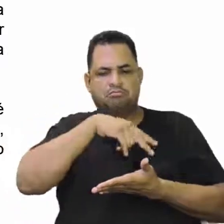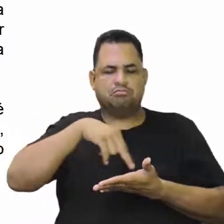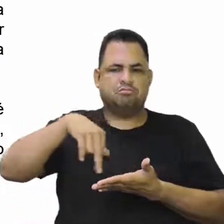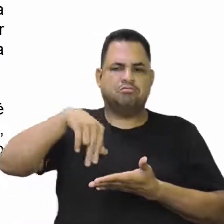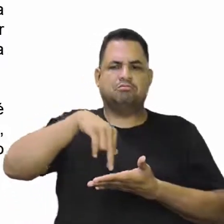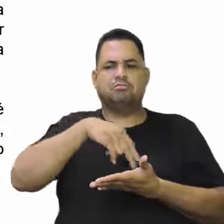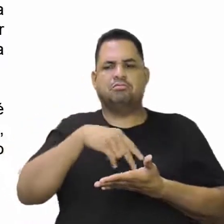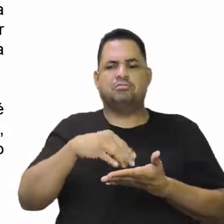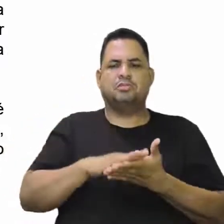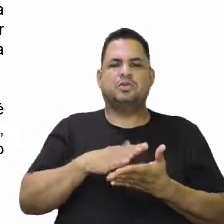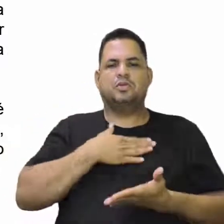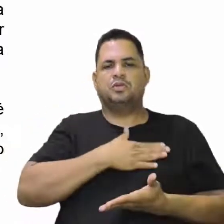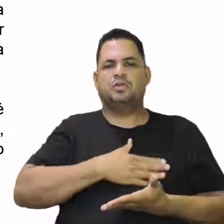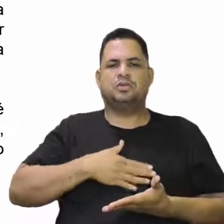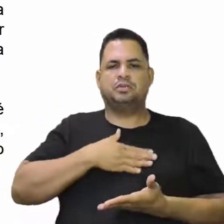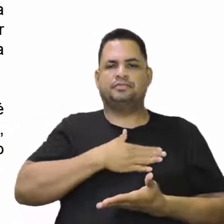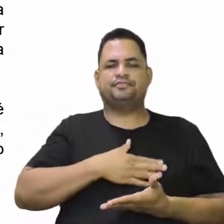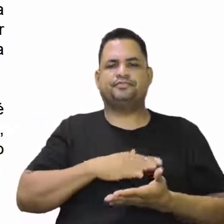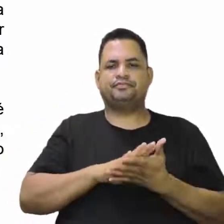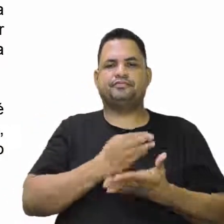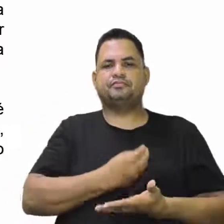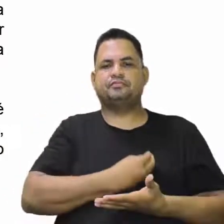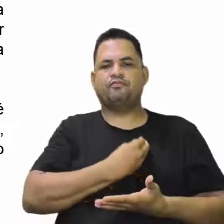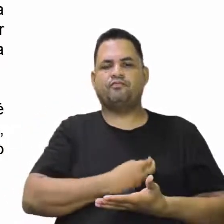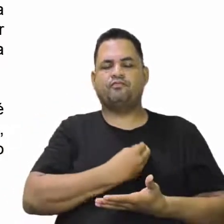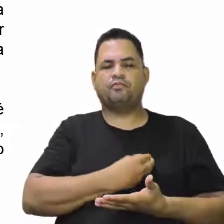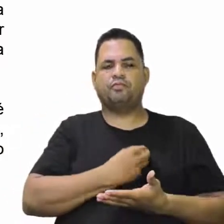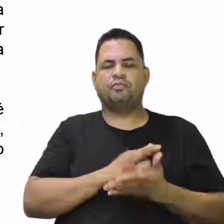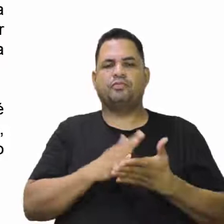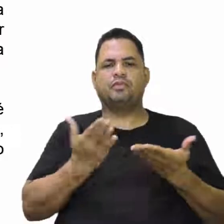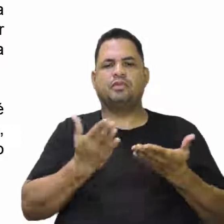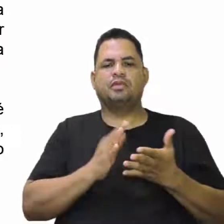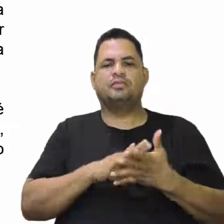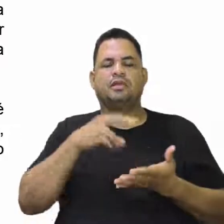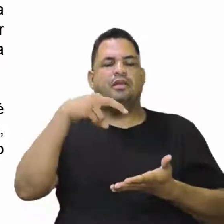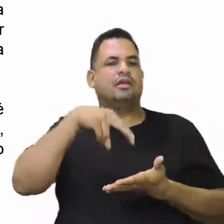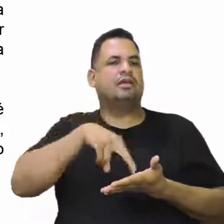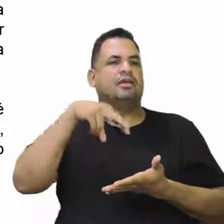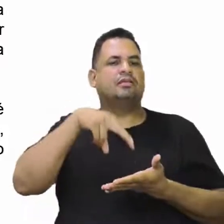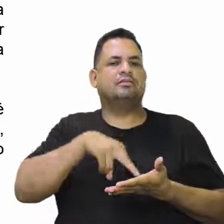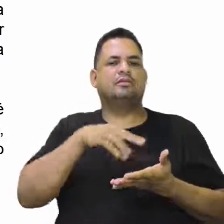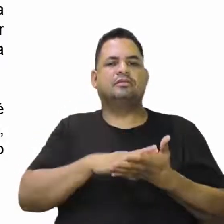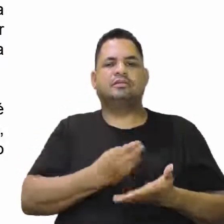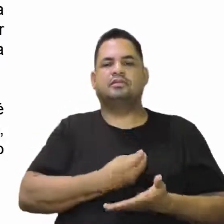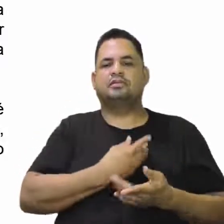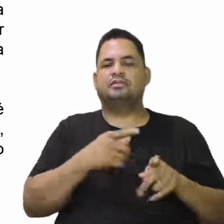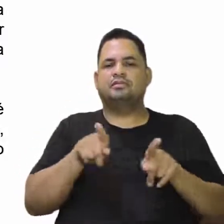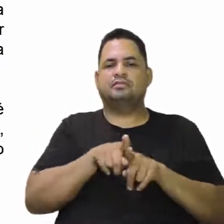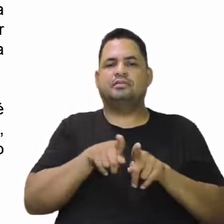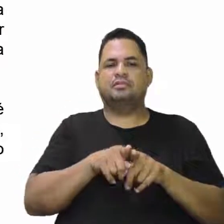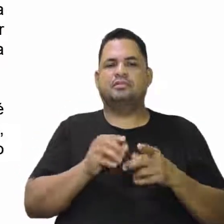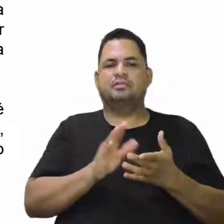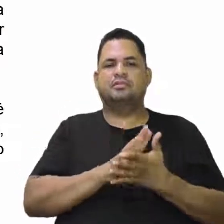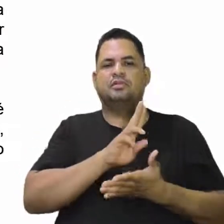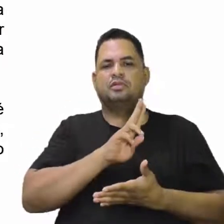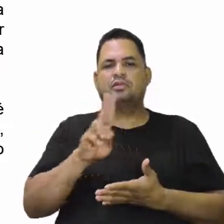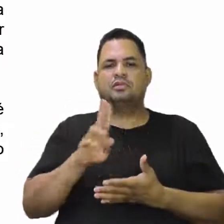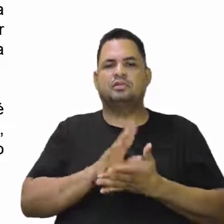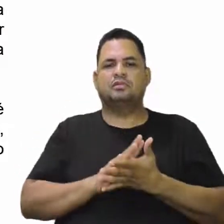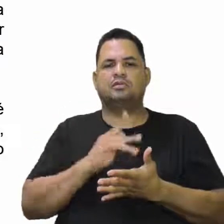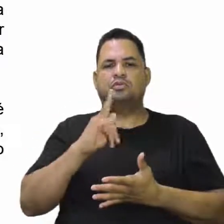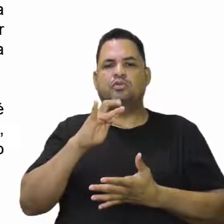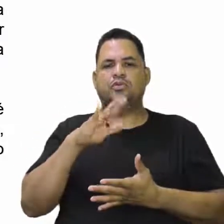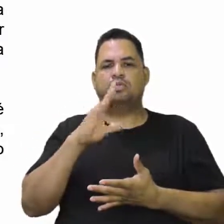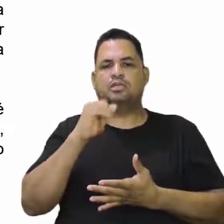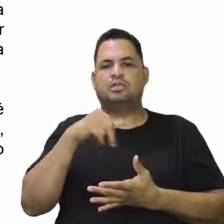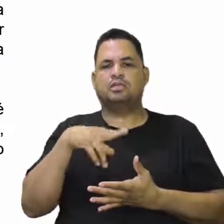dançar, eles gostam muito de viver essa parte alegre da vida também. Certo? E o nome Puta Cana